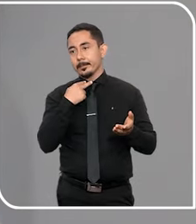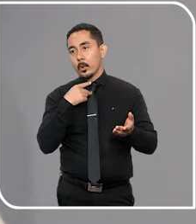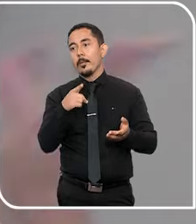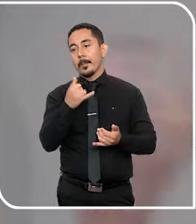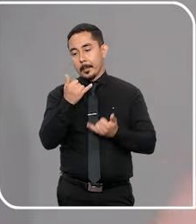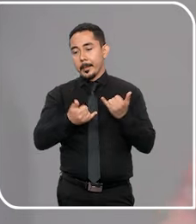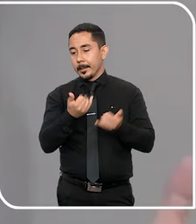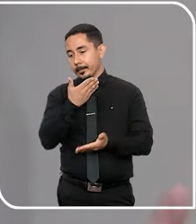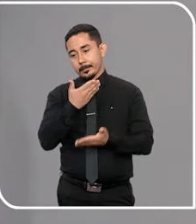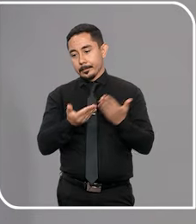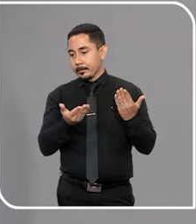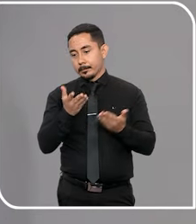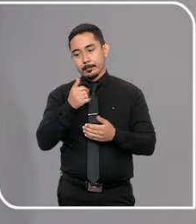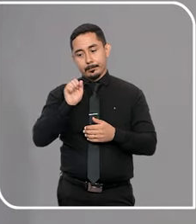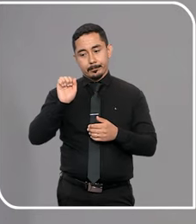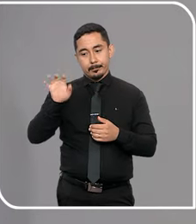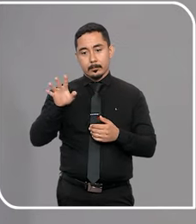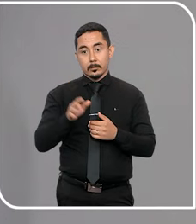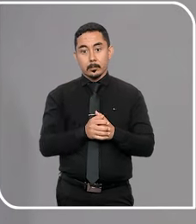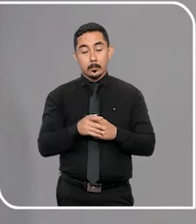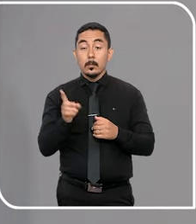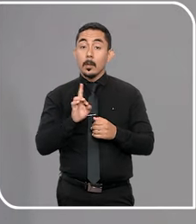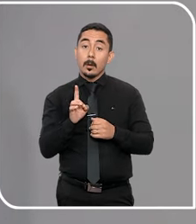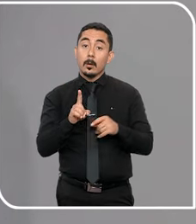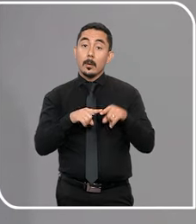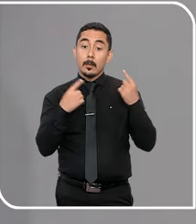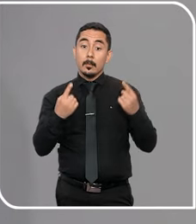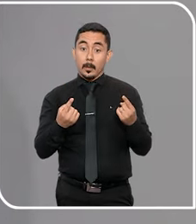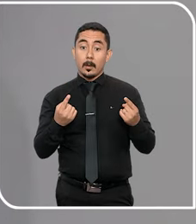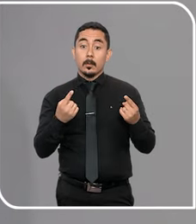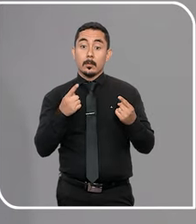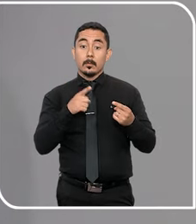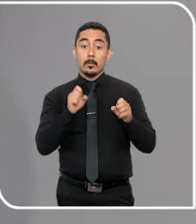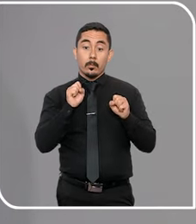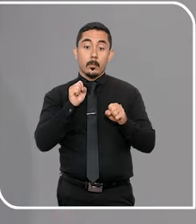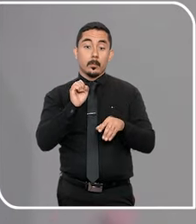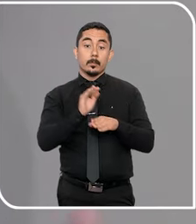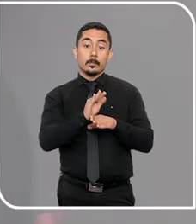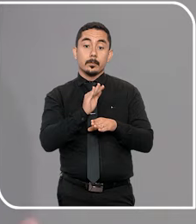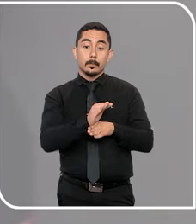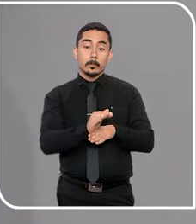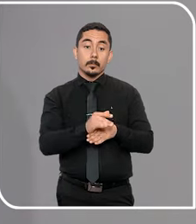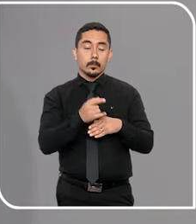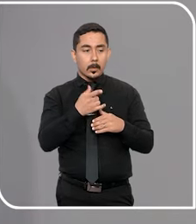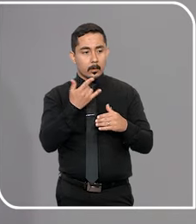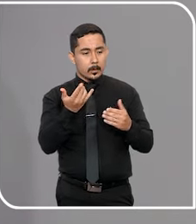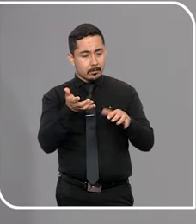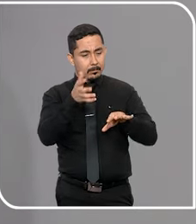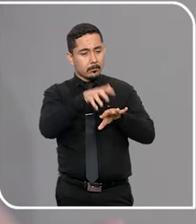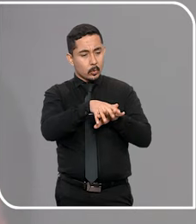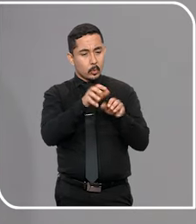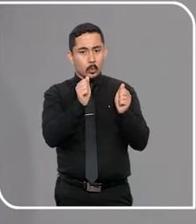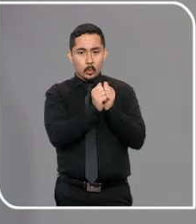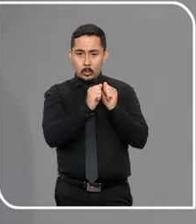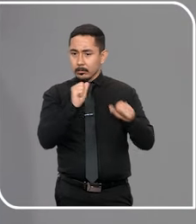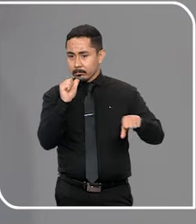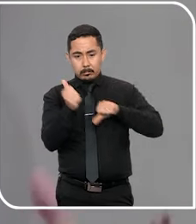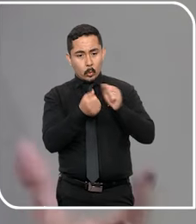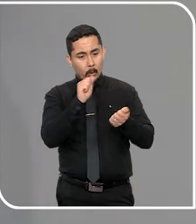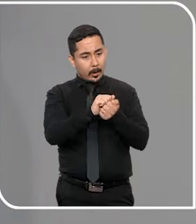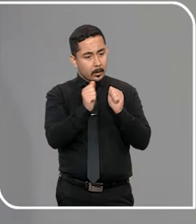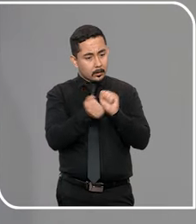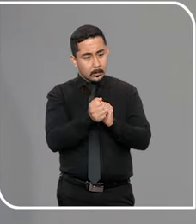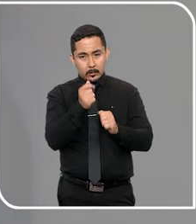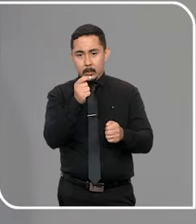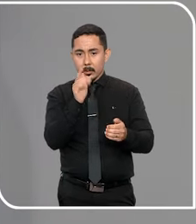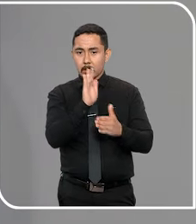falar assim ah João então você não pode brincar do gato mia Ah João então sabe e não tem como você participar não aquela criança incluiu o João ela